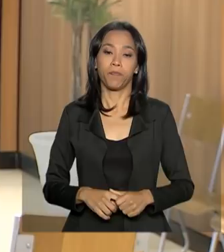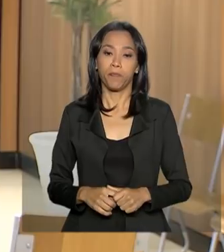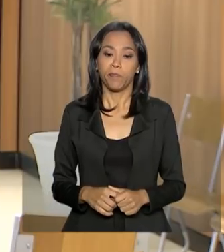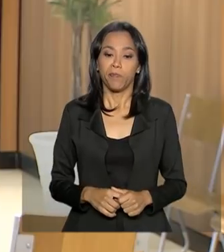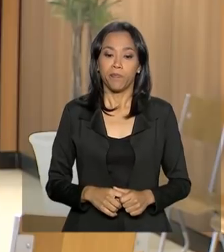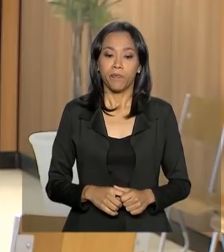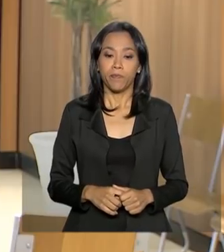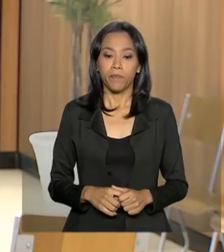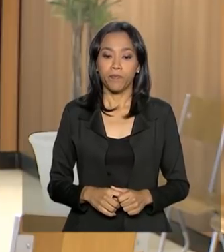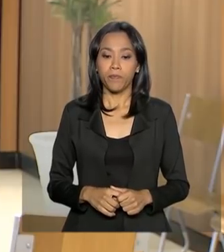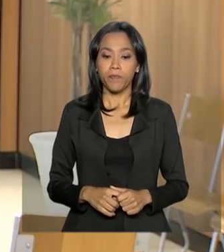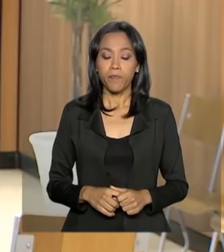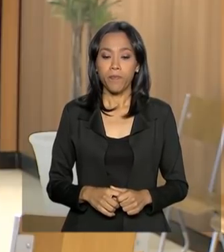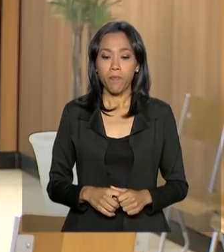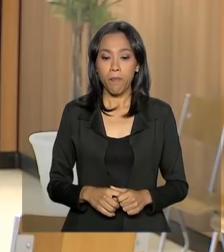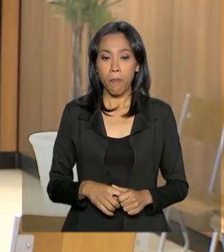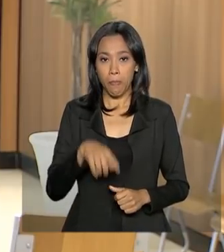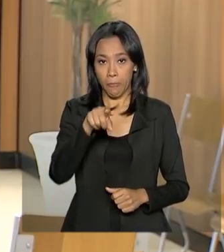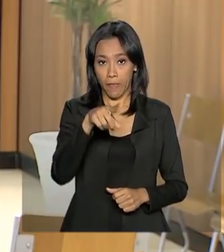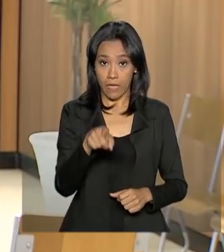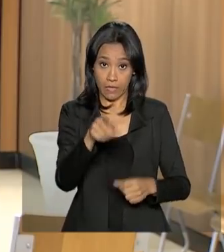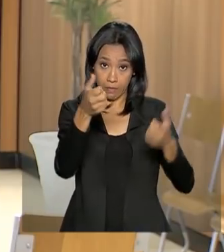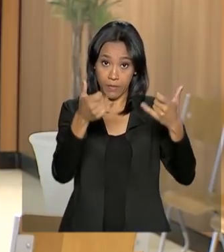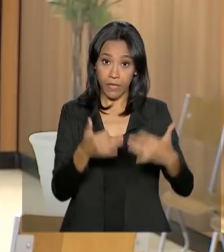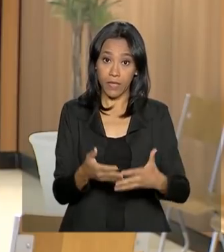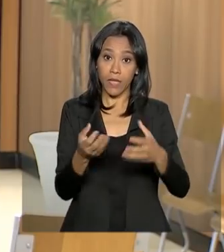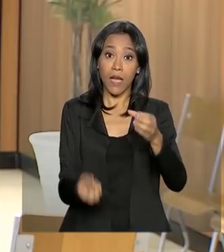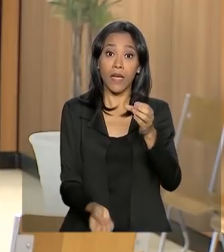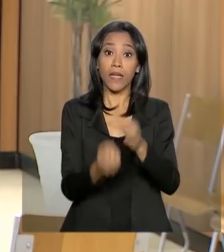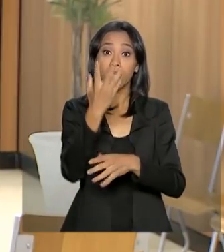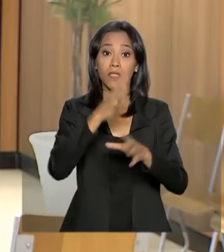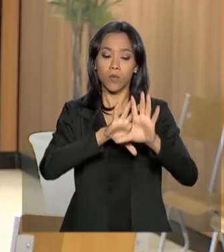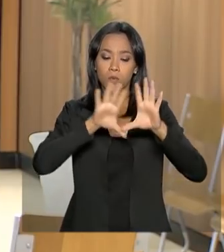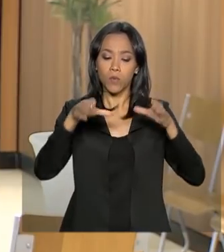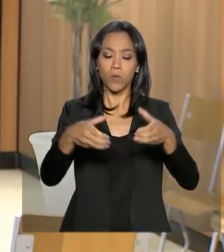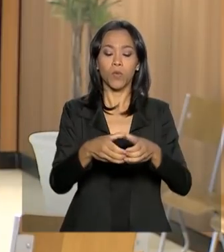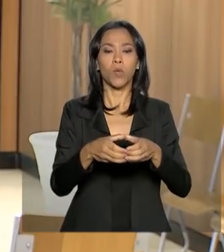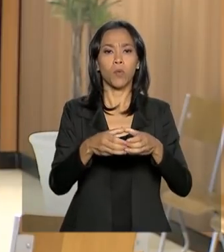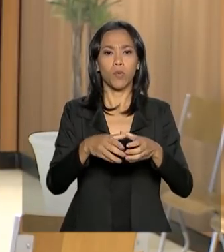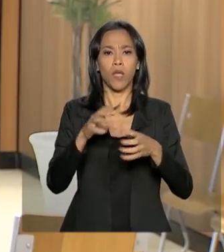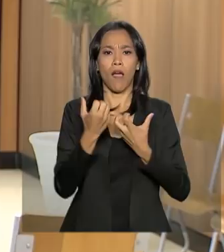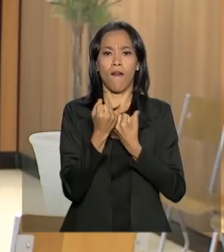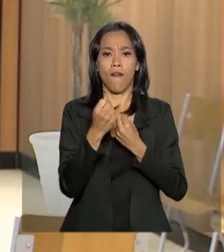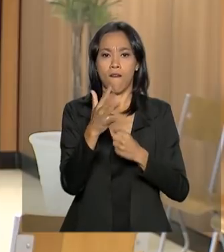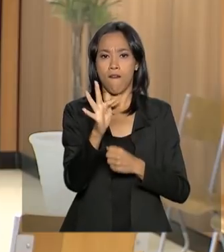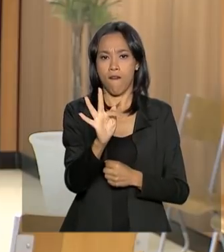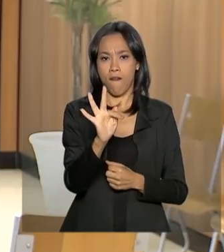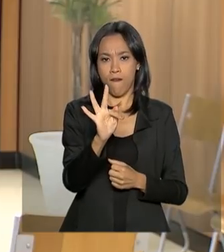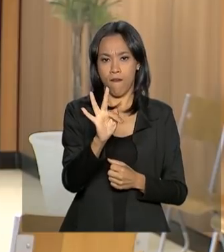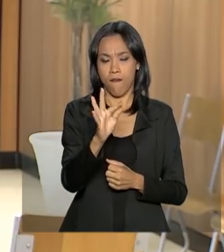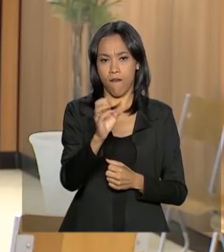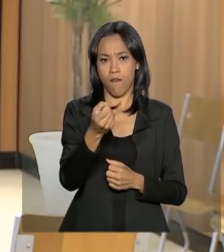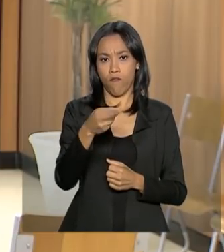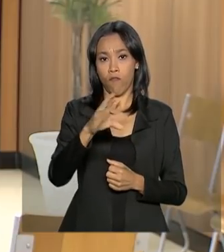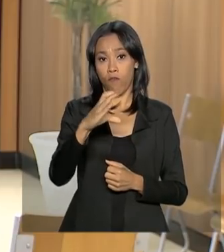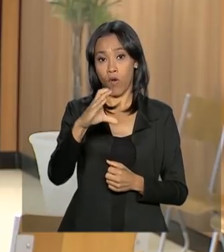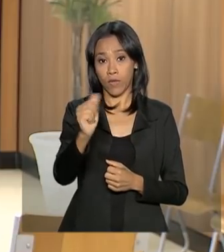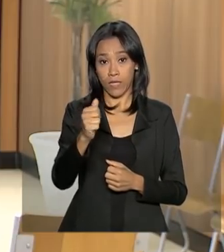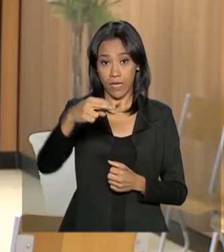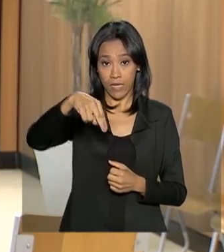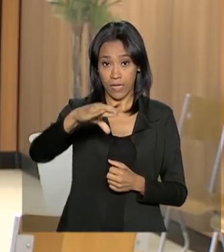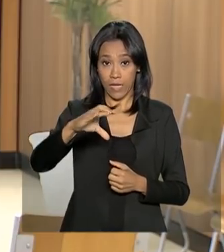A criação da Força Nacional de Segurança Pública foi inspirada no modelo da Organização das Nações Unidas de